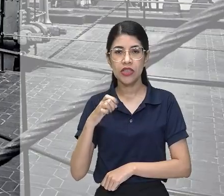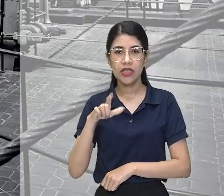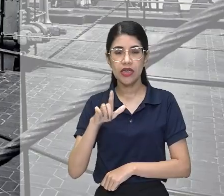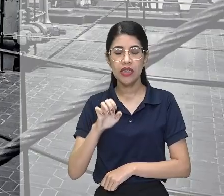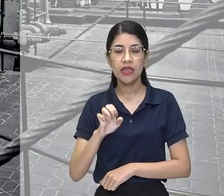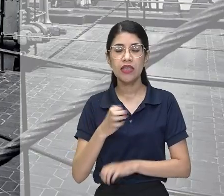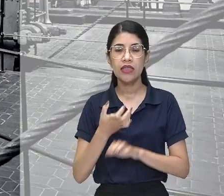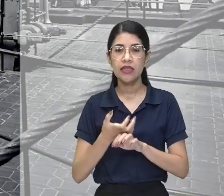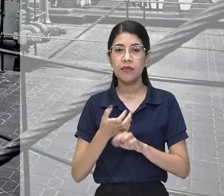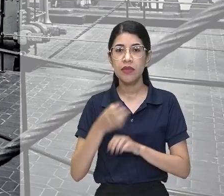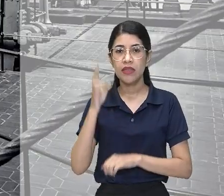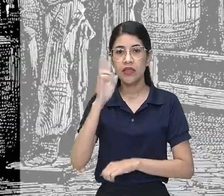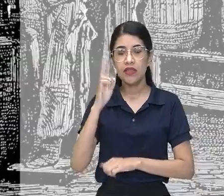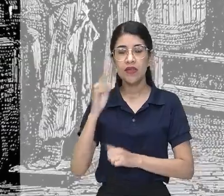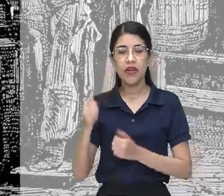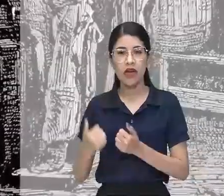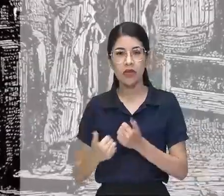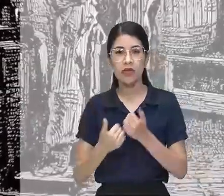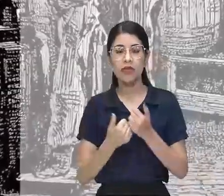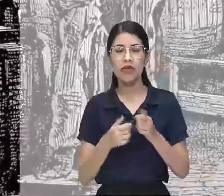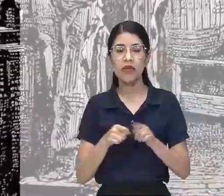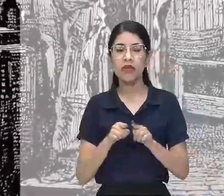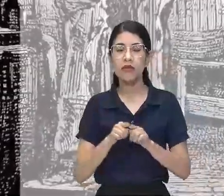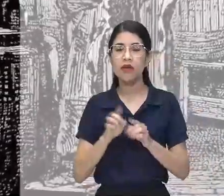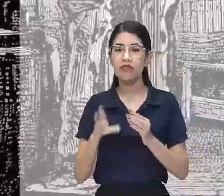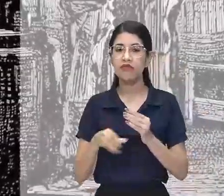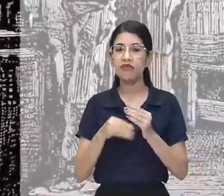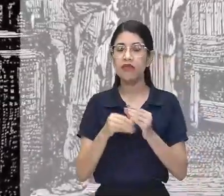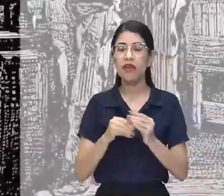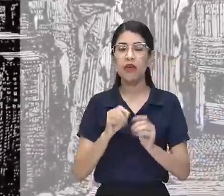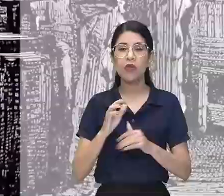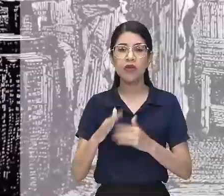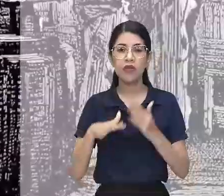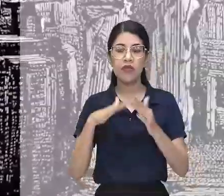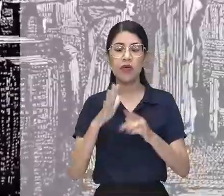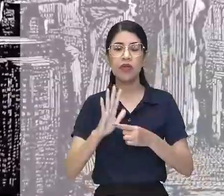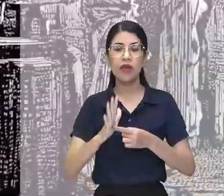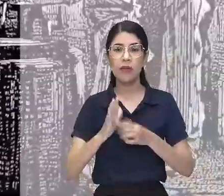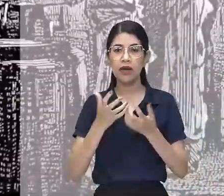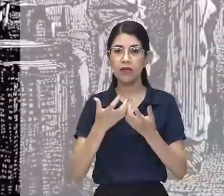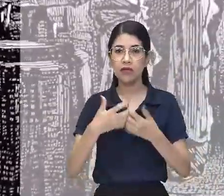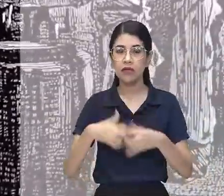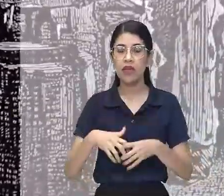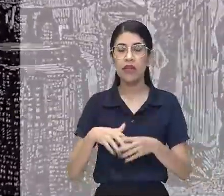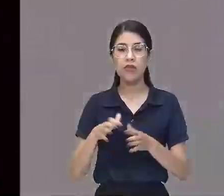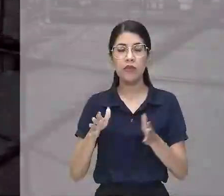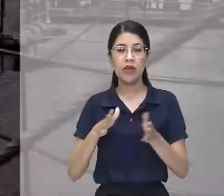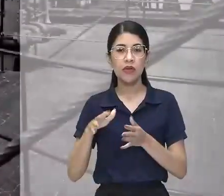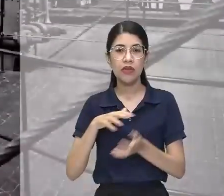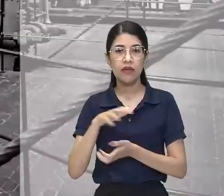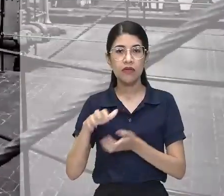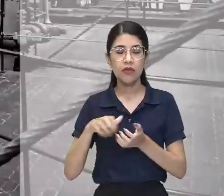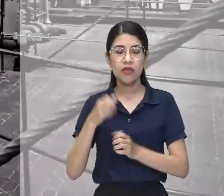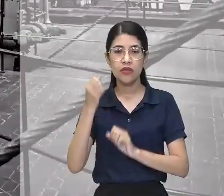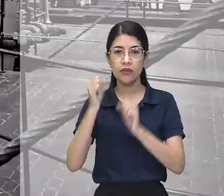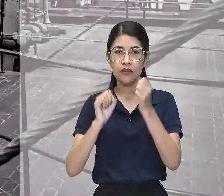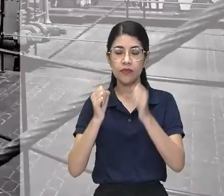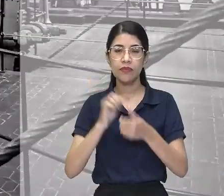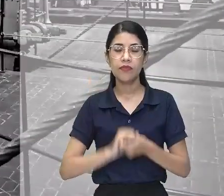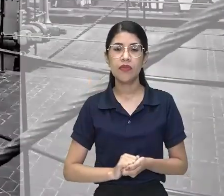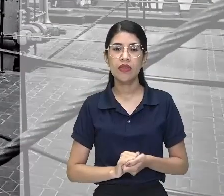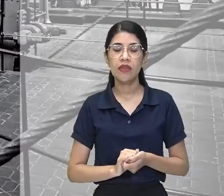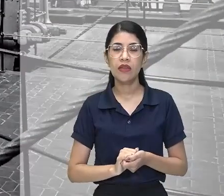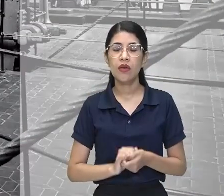História, e vim contribuir um pouquinho para falar sobre o desenvolvimento das máquinas no contexto da Revolução Industrial. Primeiro, o